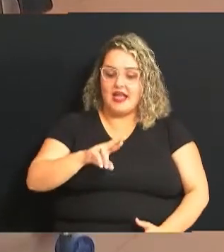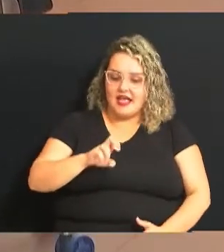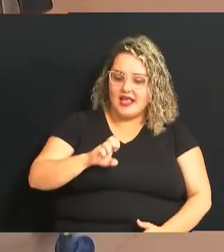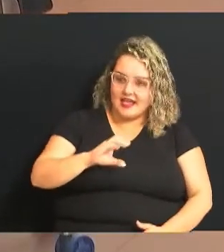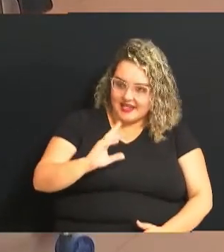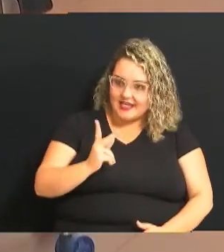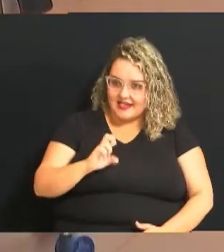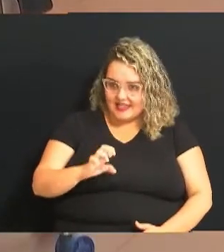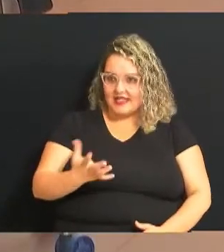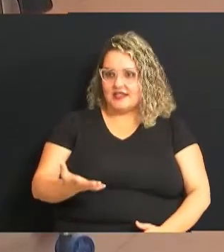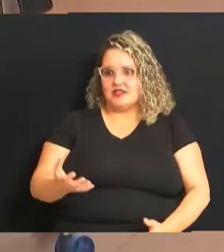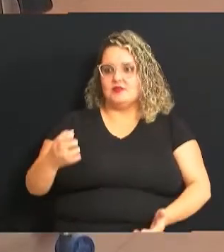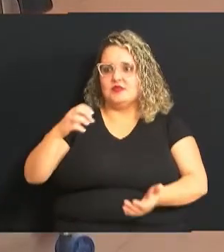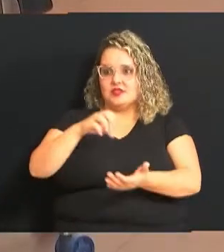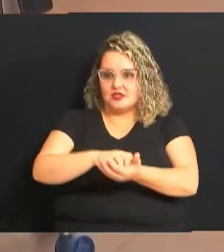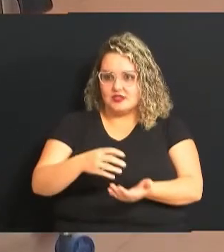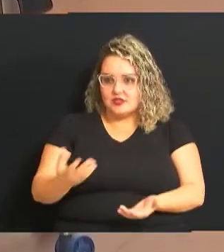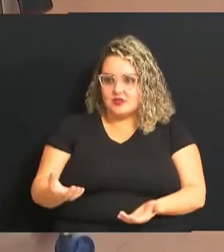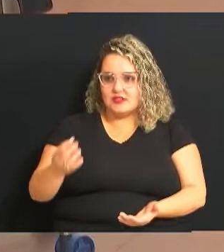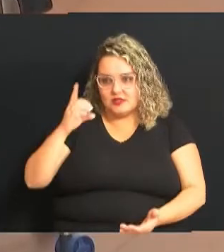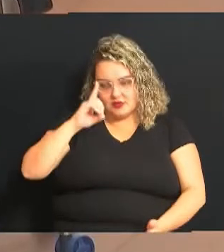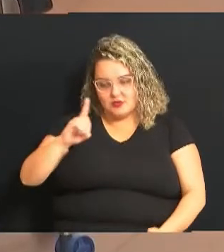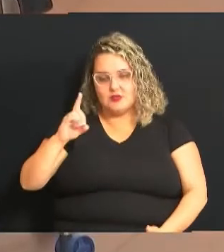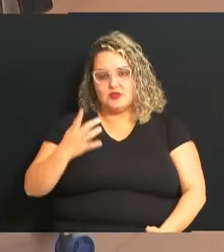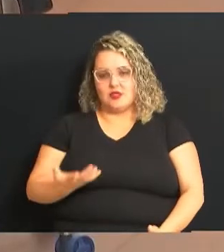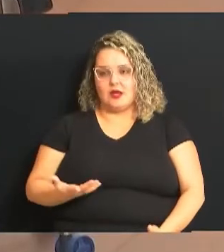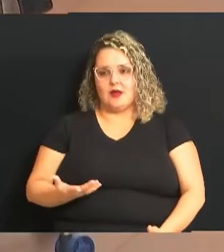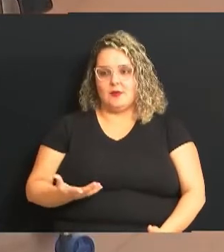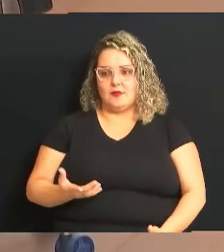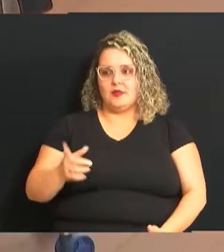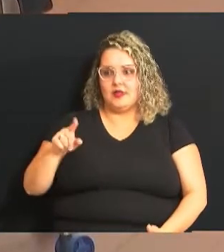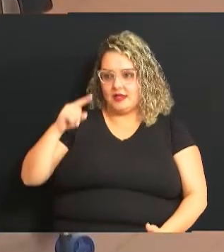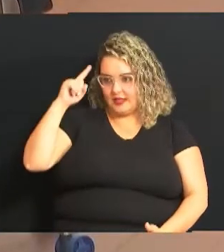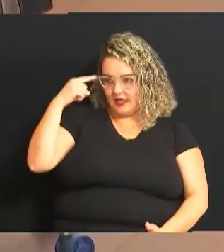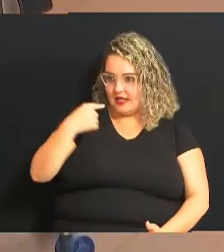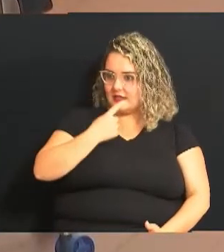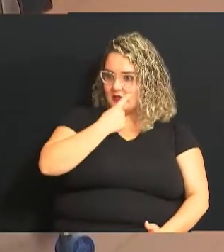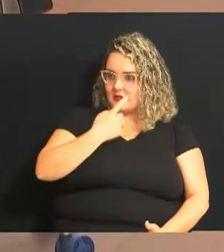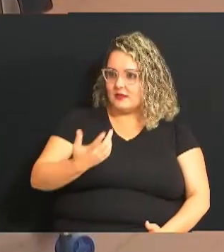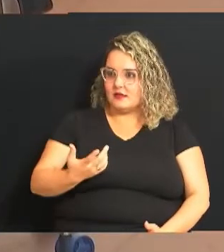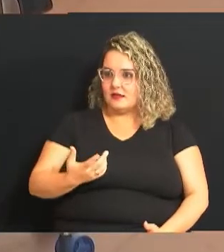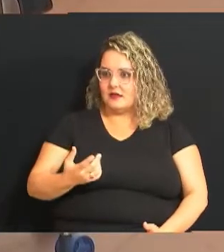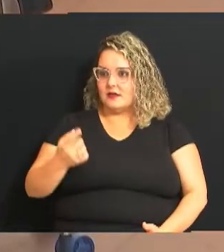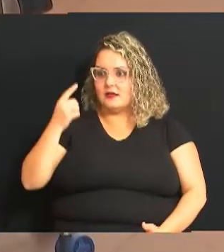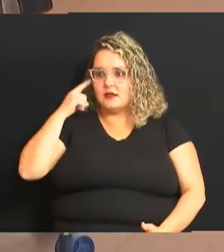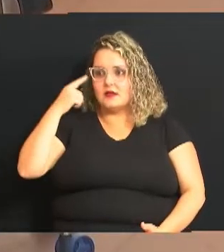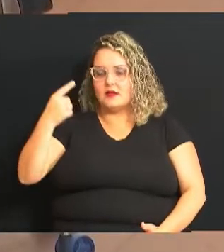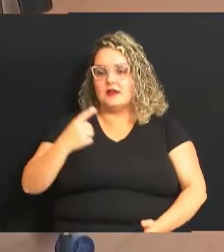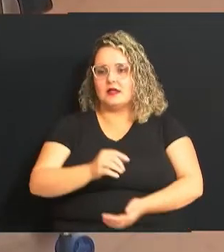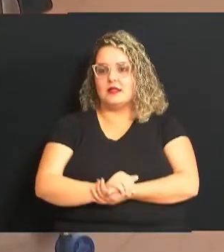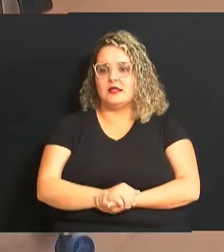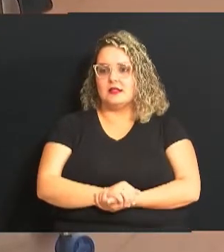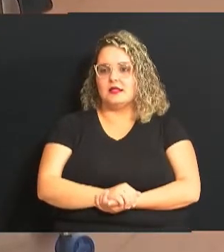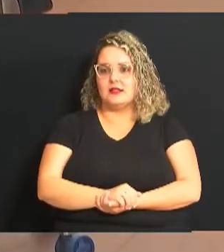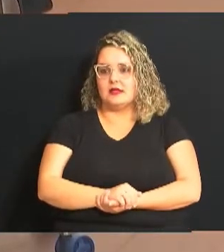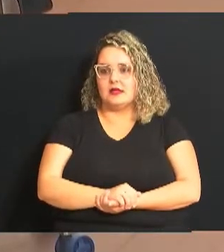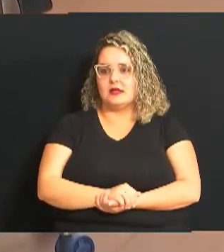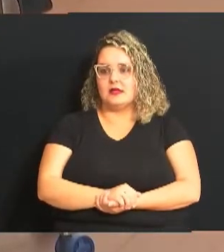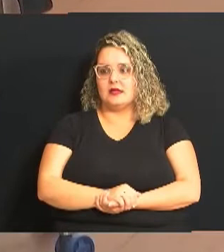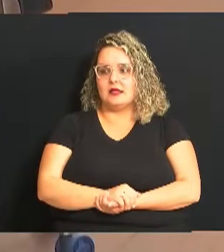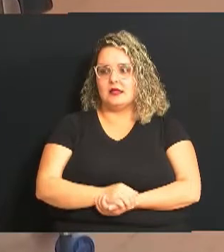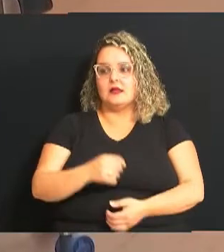centro. E essa, viu, Mirna? Essa ideia para, por exemplo, a